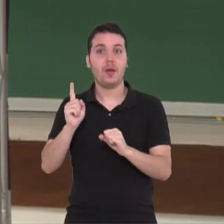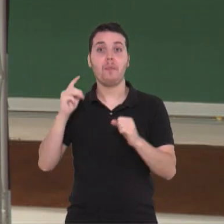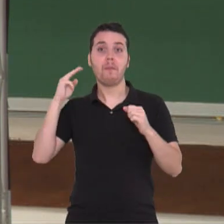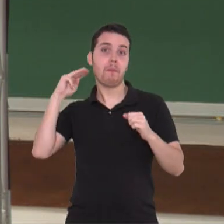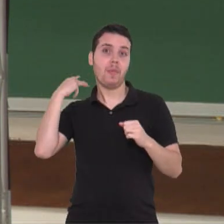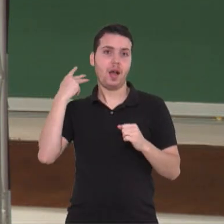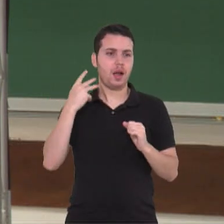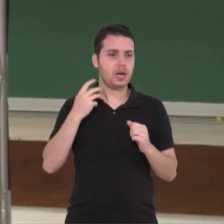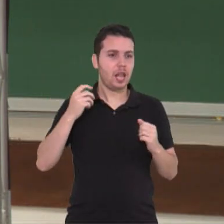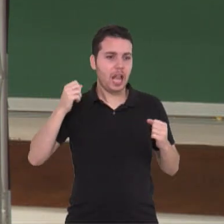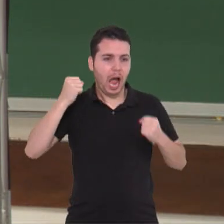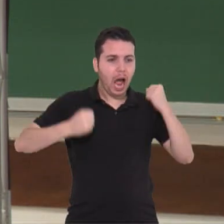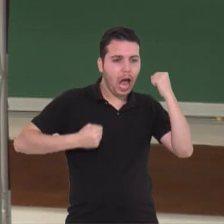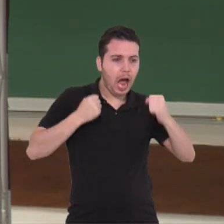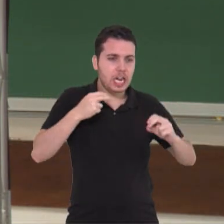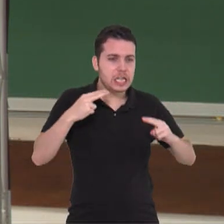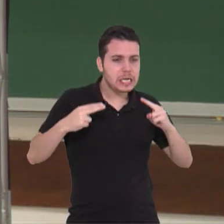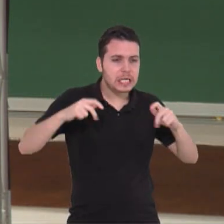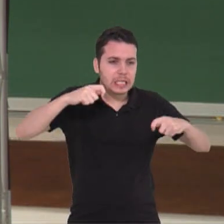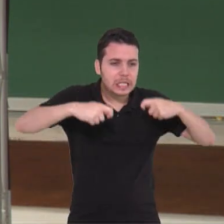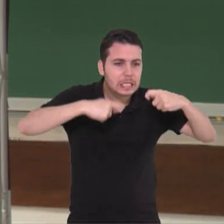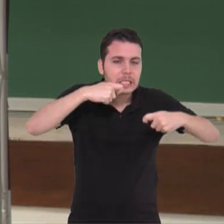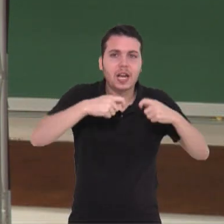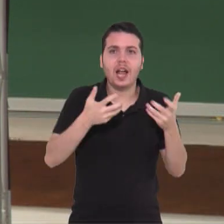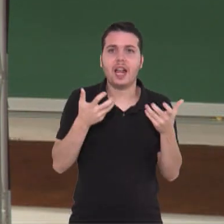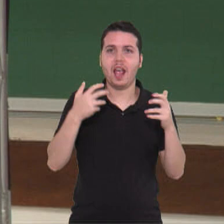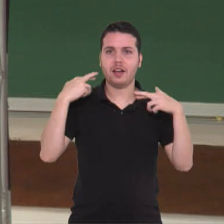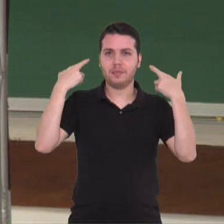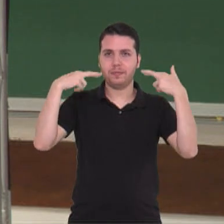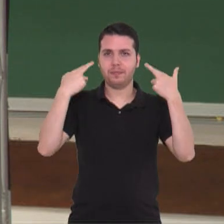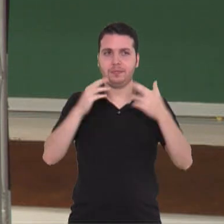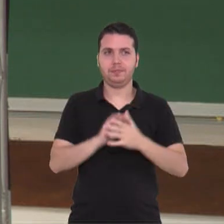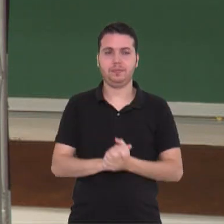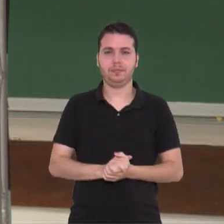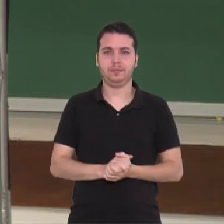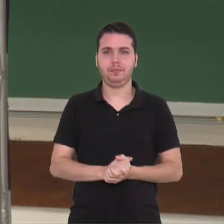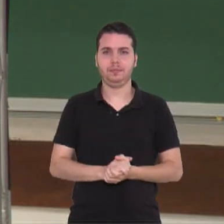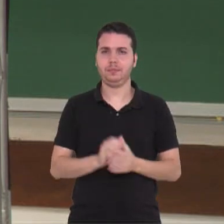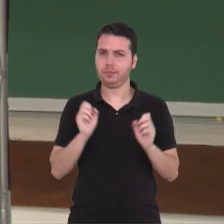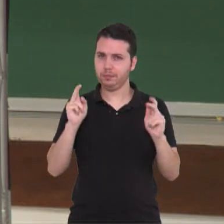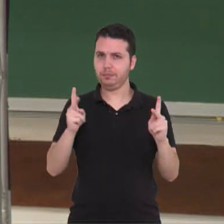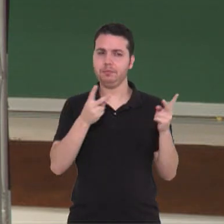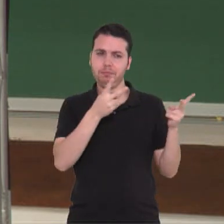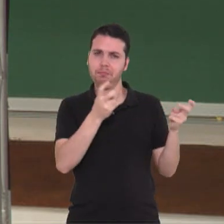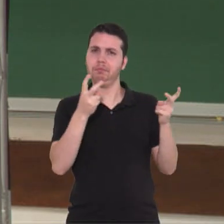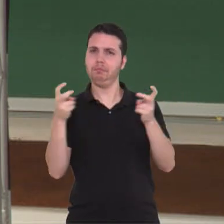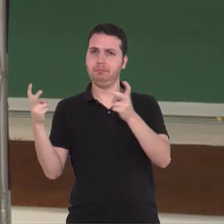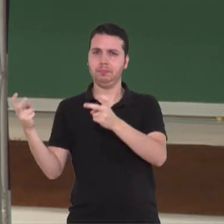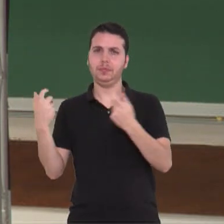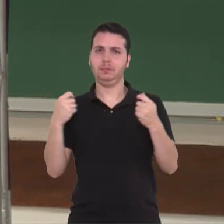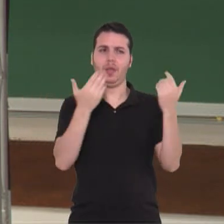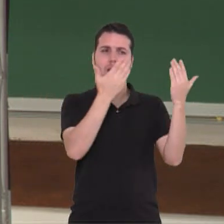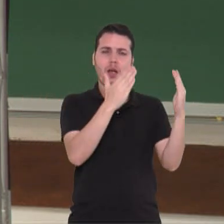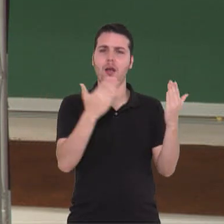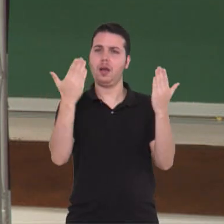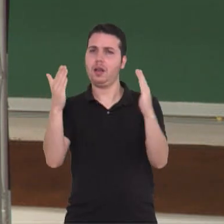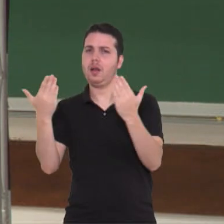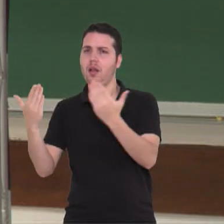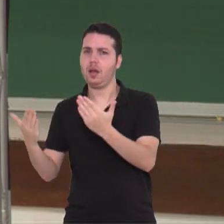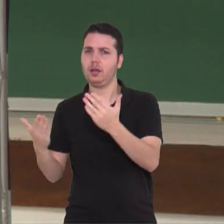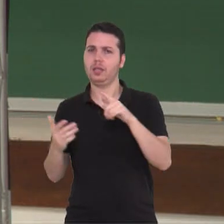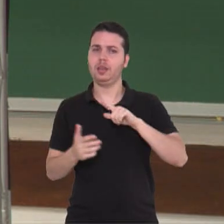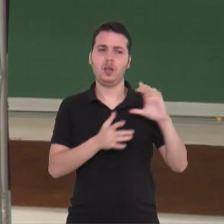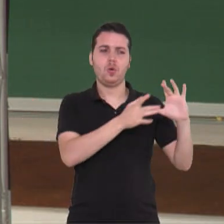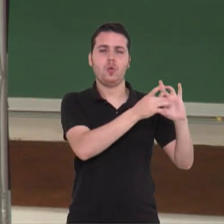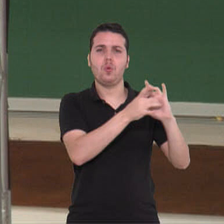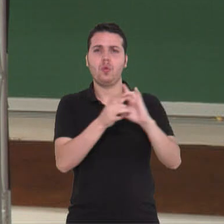garfo e faca para comê-los. Tudo certo? Vocês perceberam que tem que analisar e tem que ter um